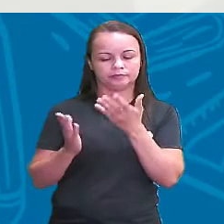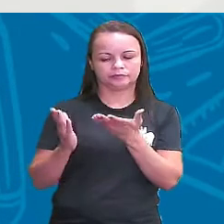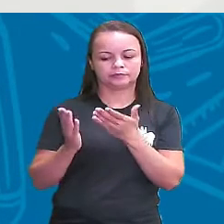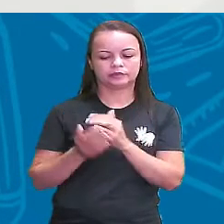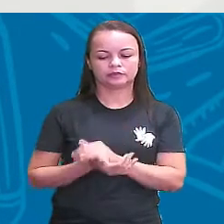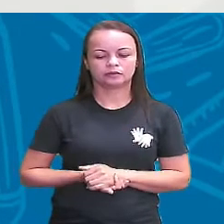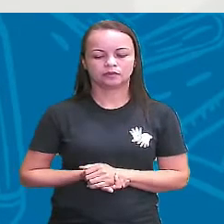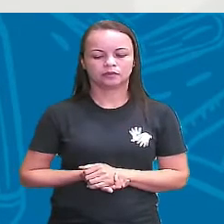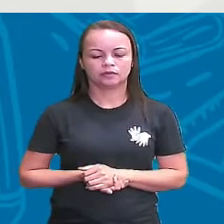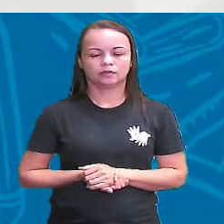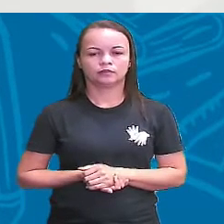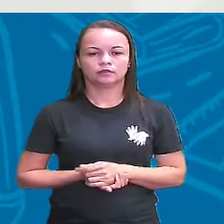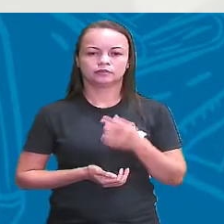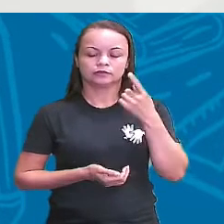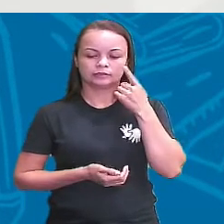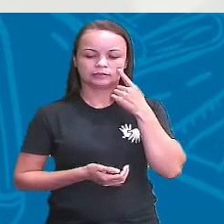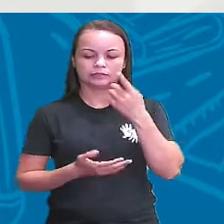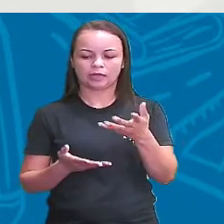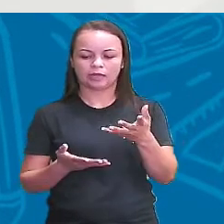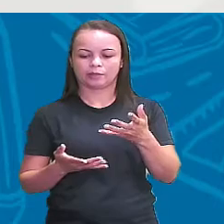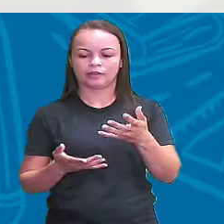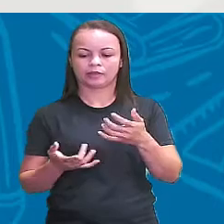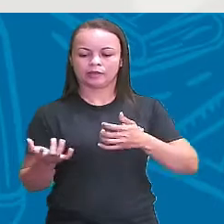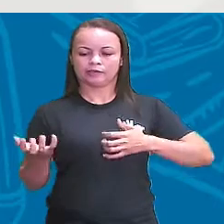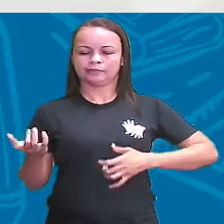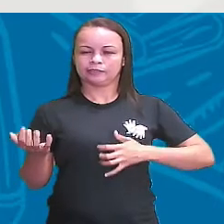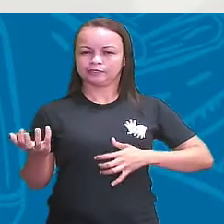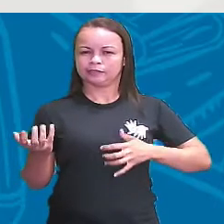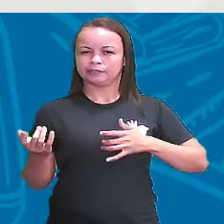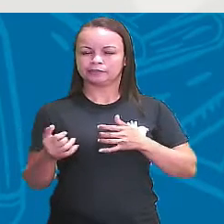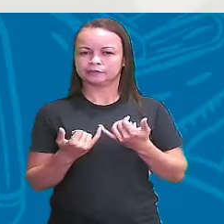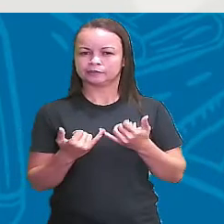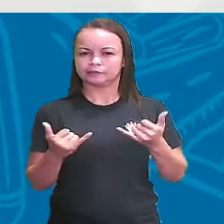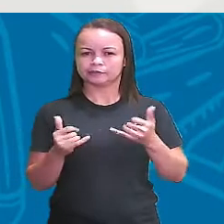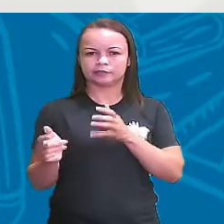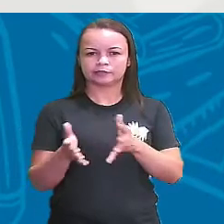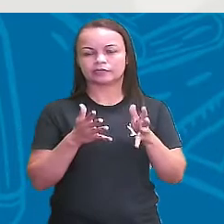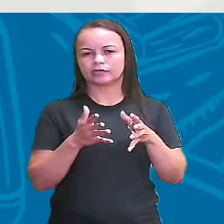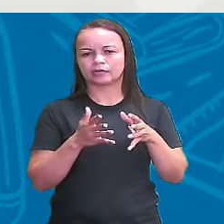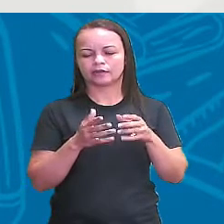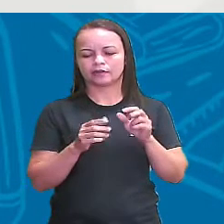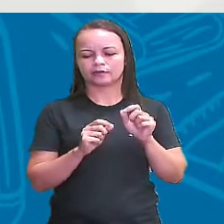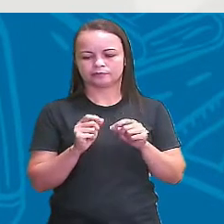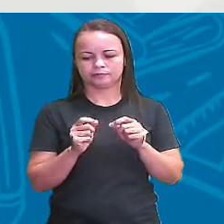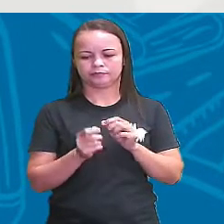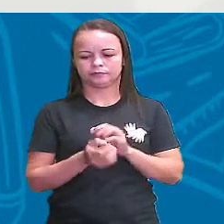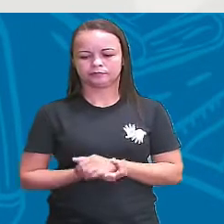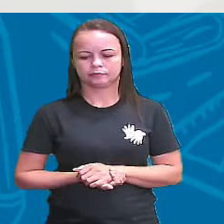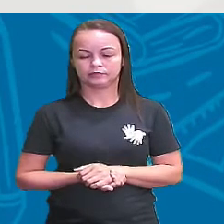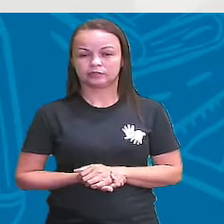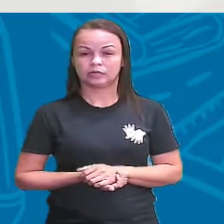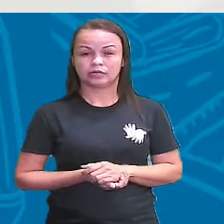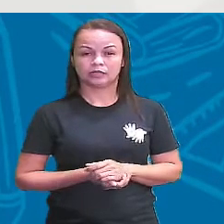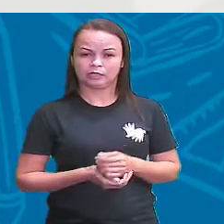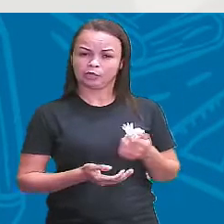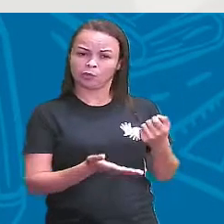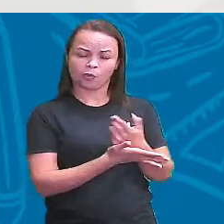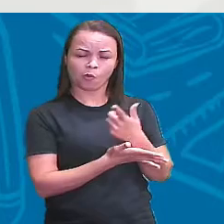¿Sabes aquella guitarra elétrica? Me la compras? Então, eu tenho quem compra